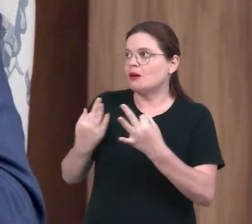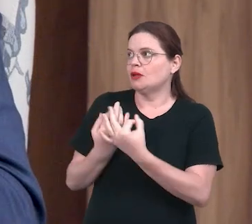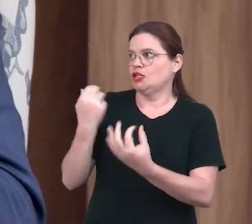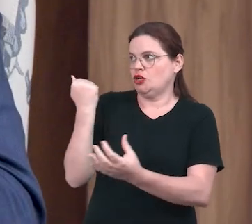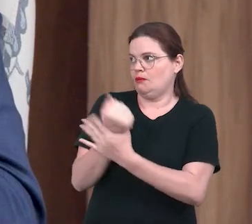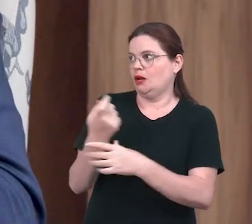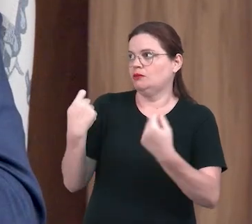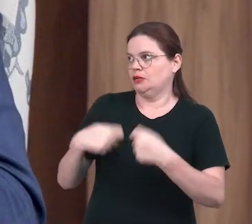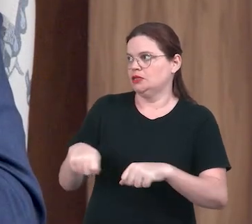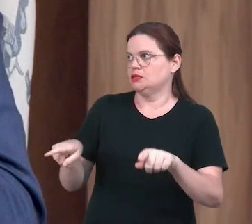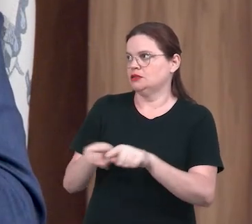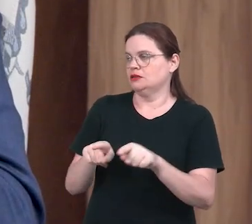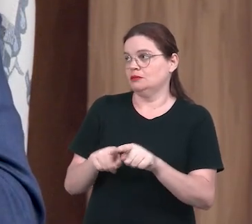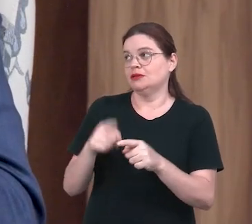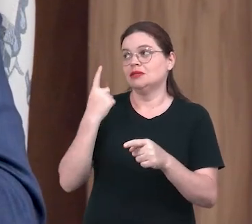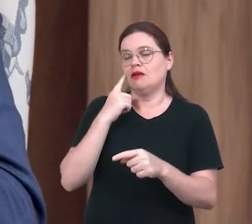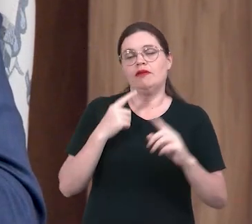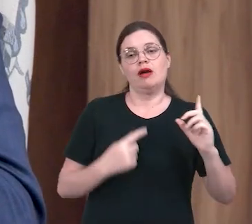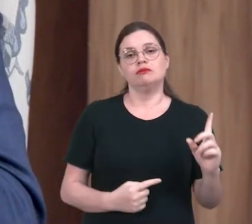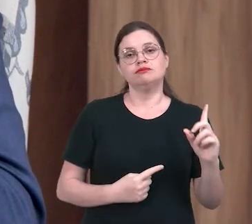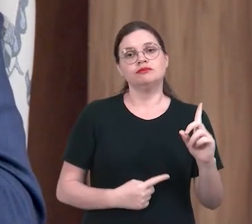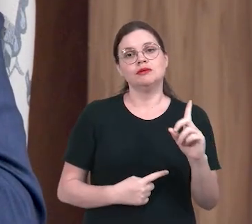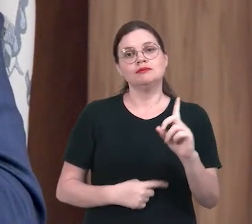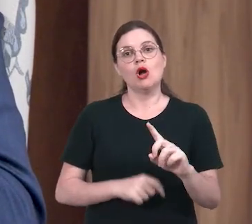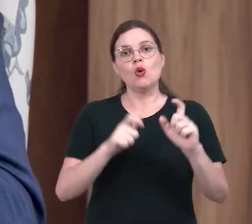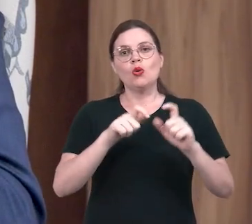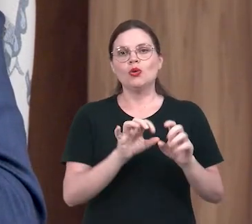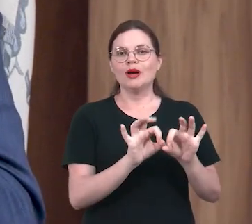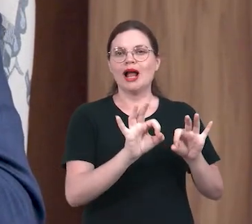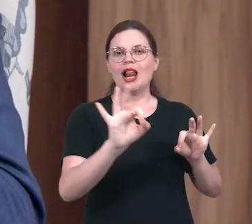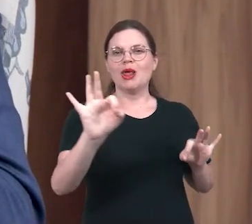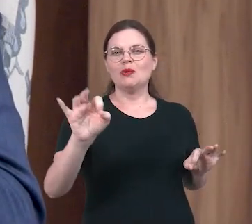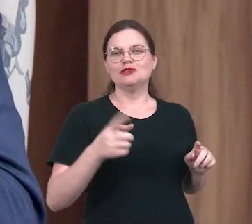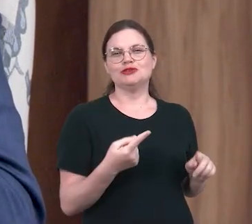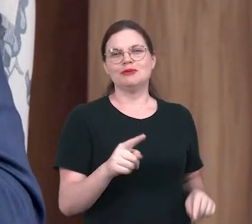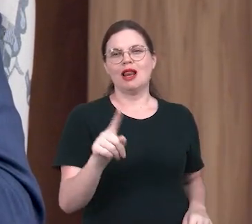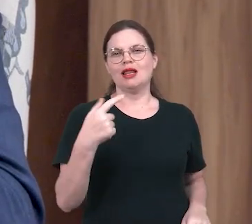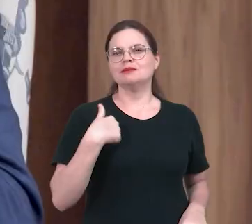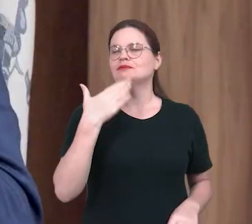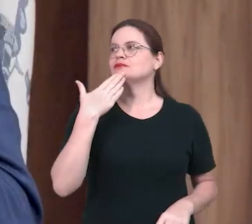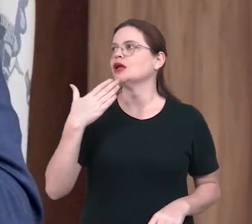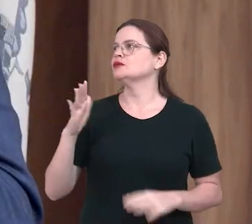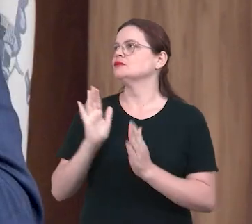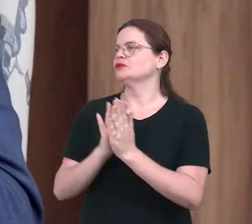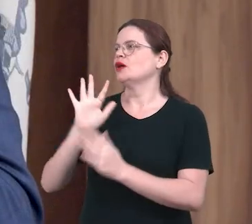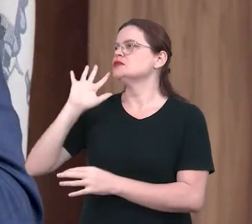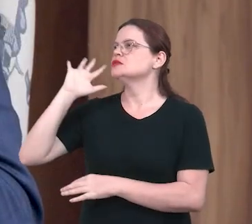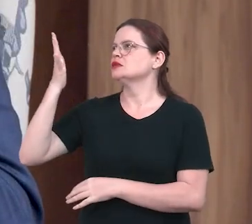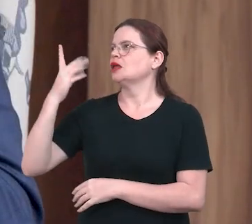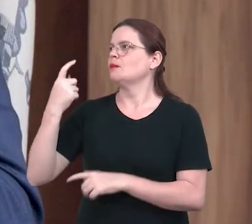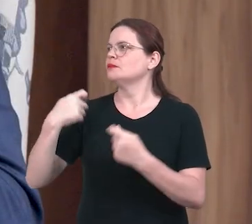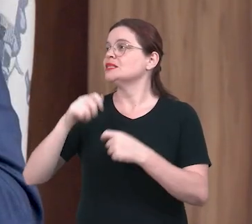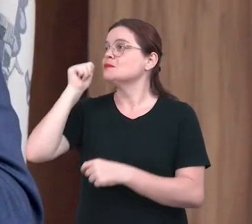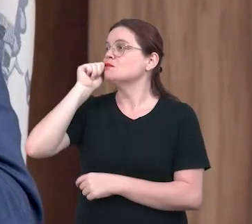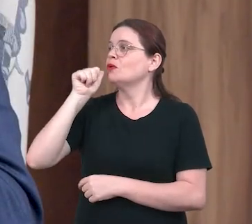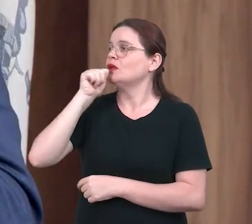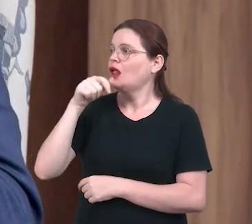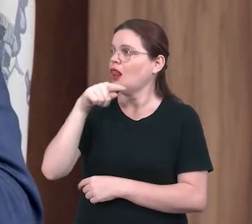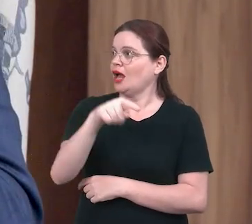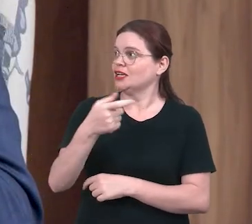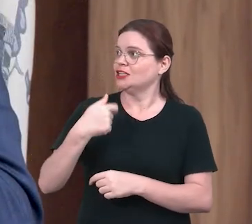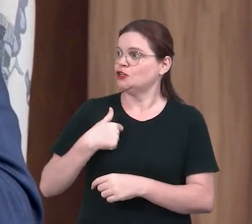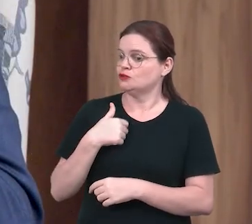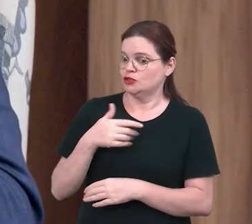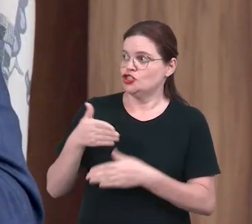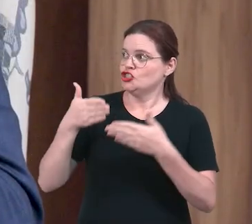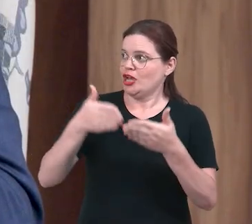terra distante, longínqua, e aí você pede, Deus, me dá um sinal. Eu quero que seja uma moça que tire água,